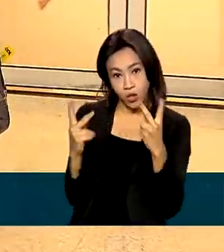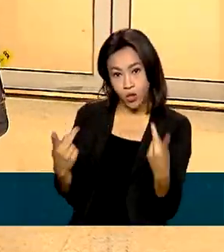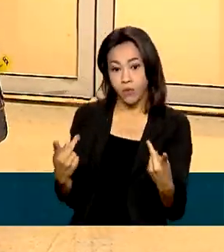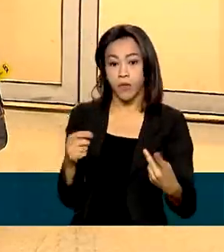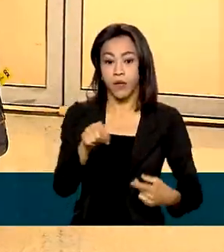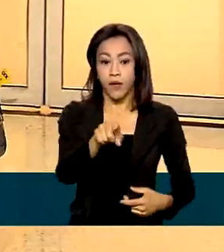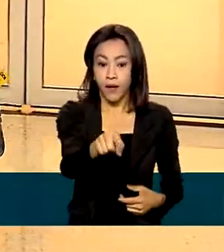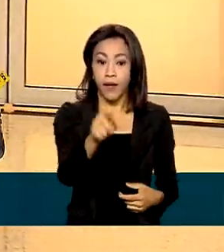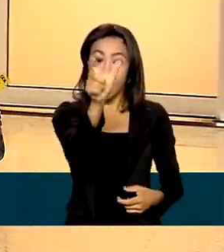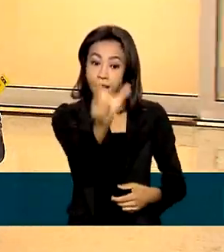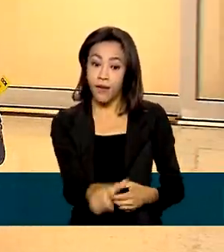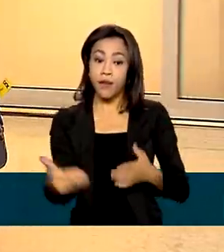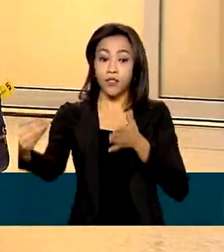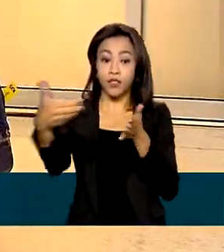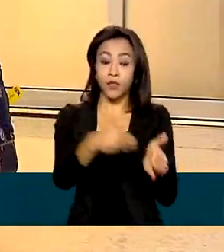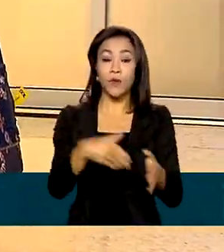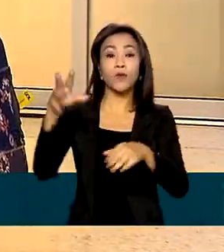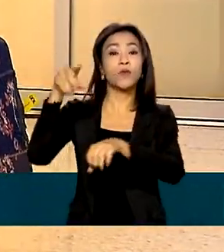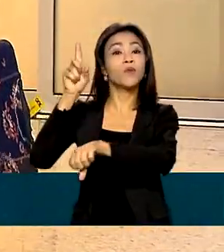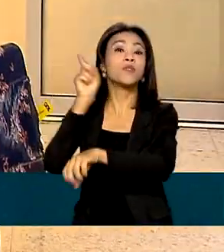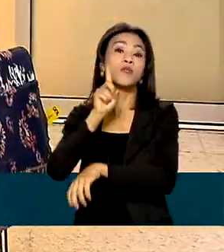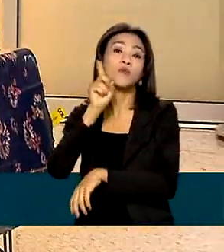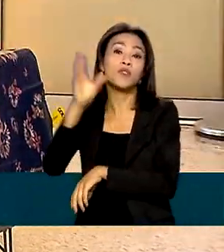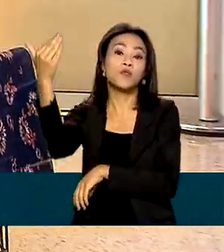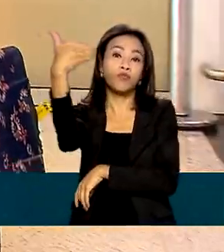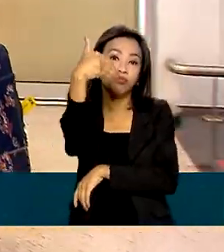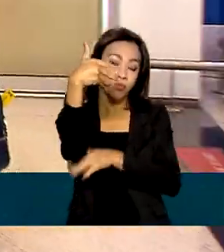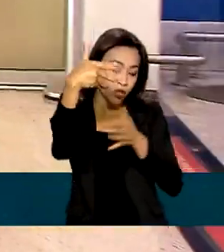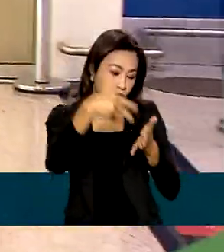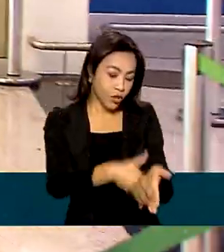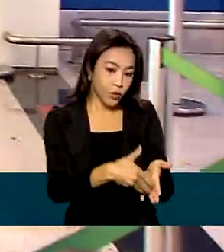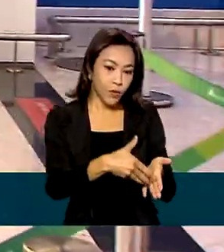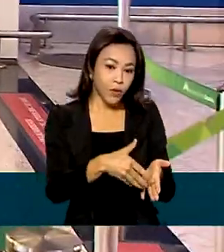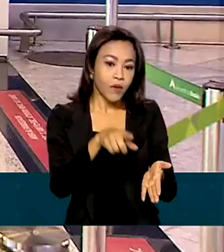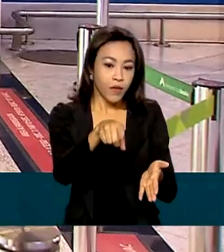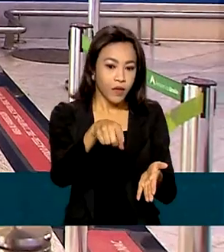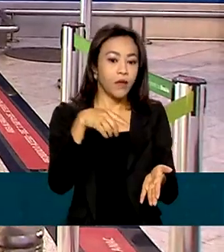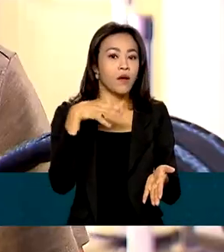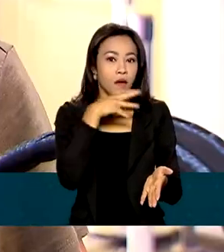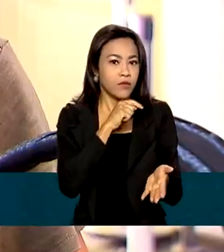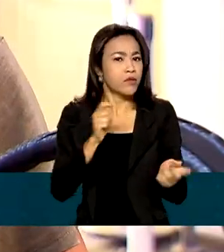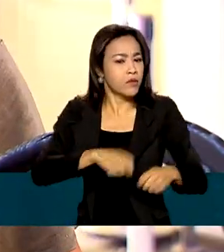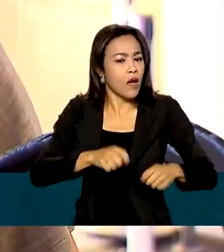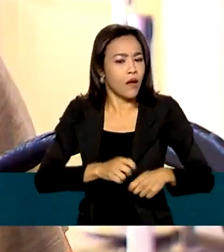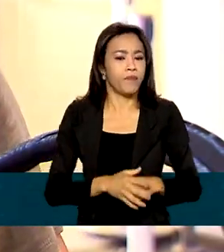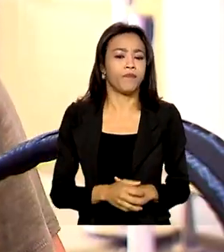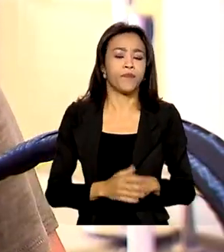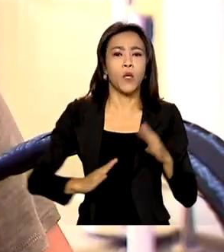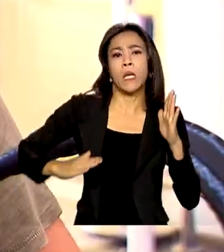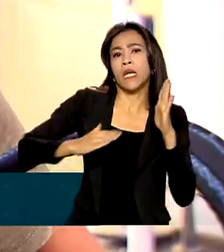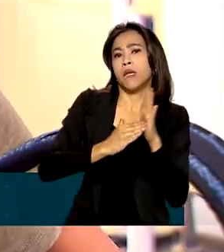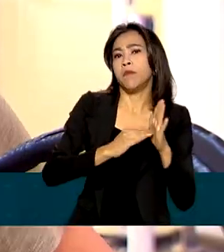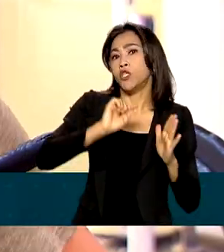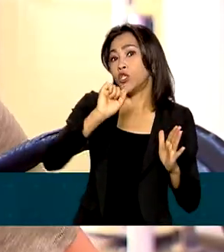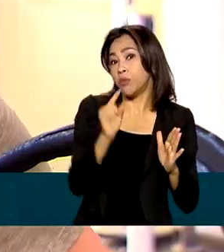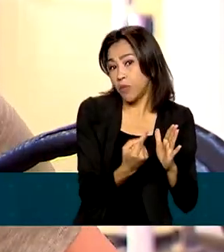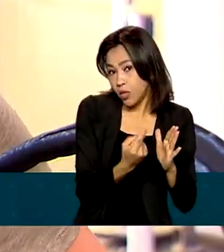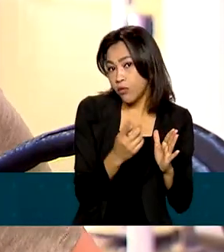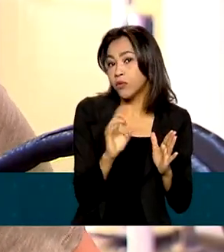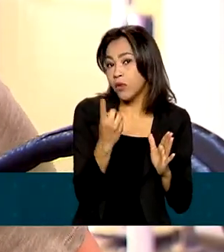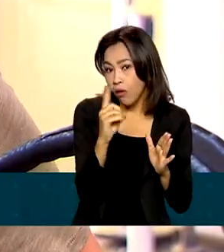a Fernanda chegou de Orlando nos Estados Unidos e acha que a cota é suficiente hoje o limite de $1000